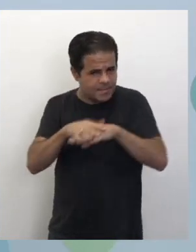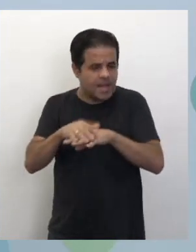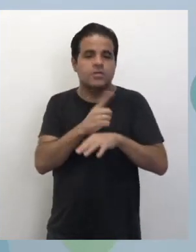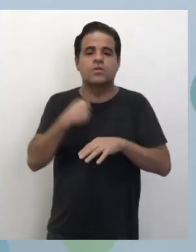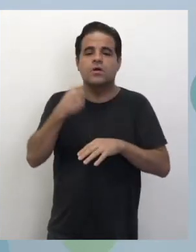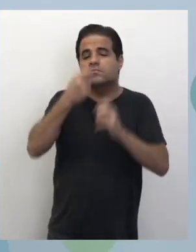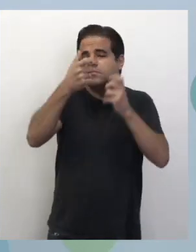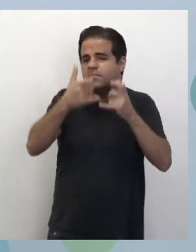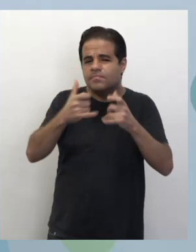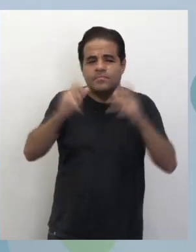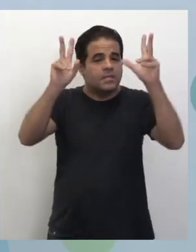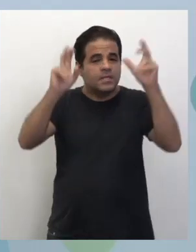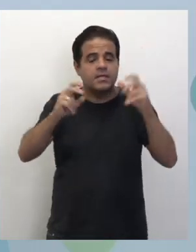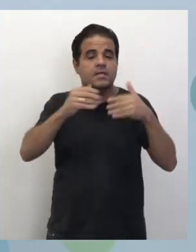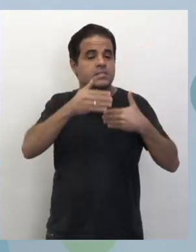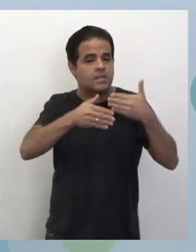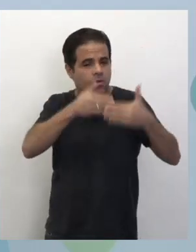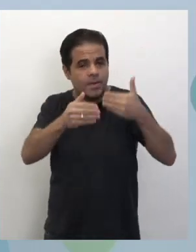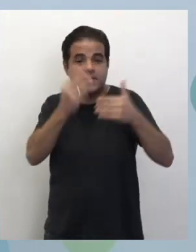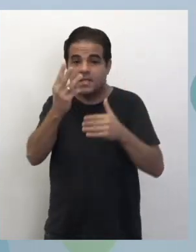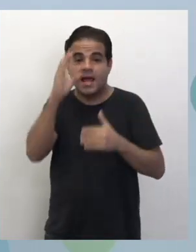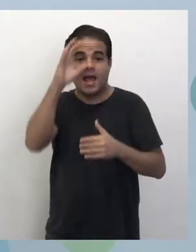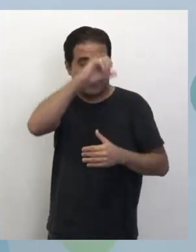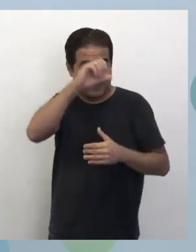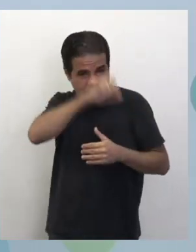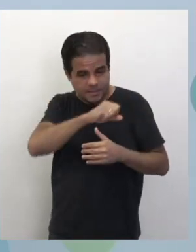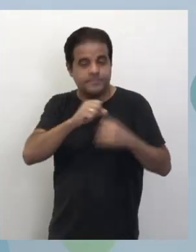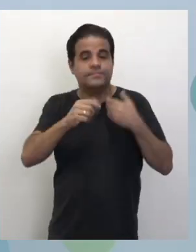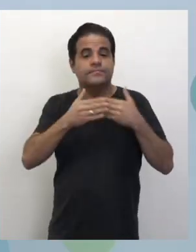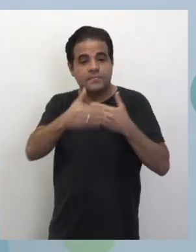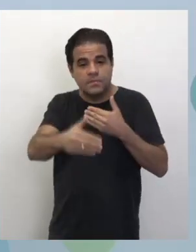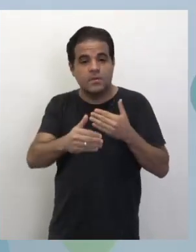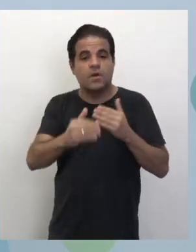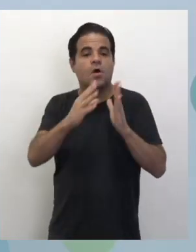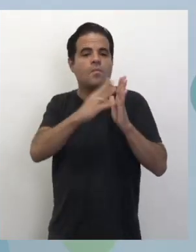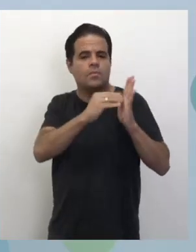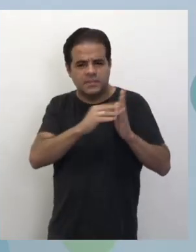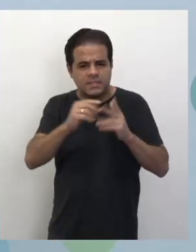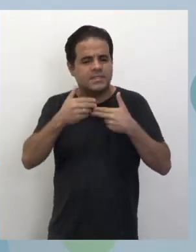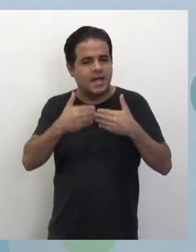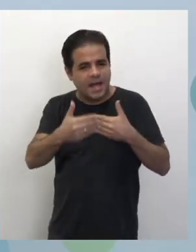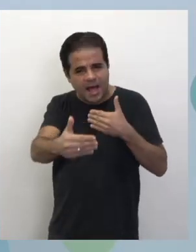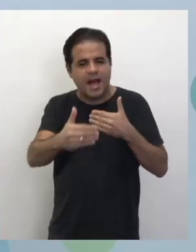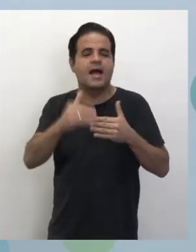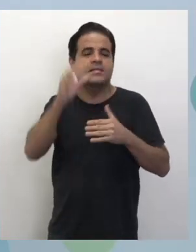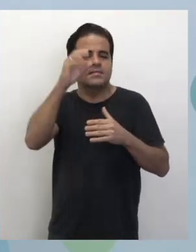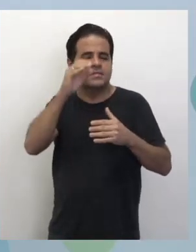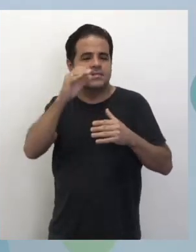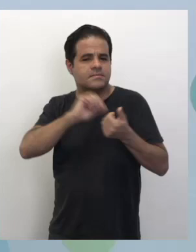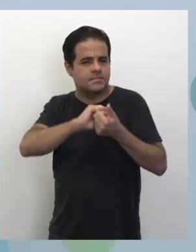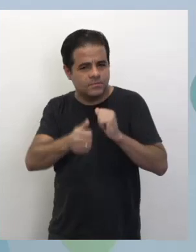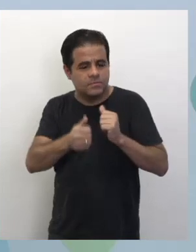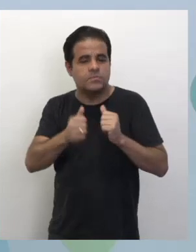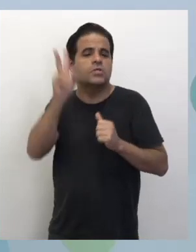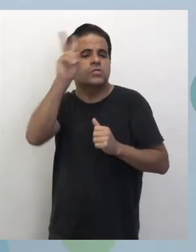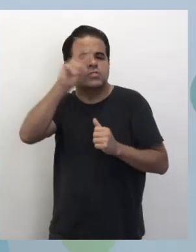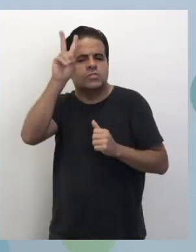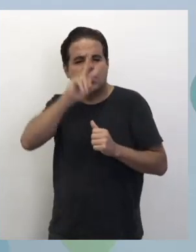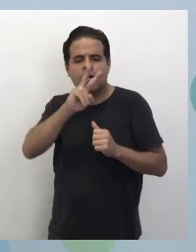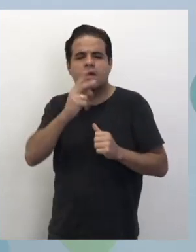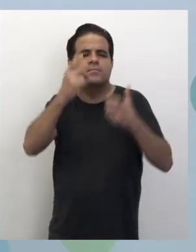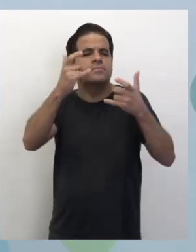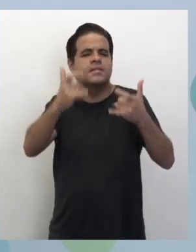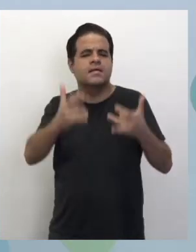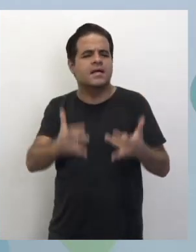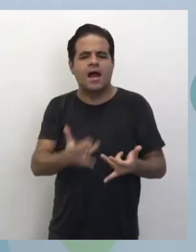a sequência 3 do Aprender Sempre com modalidades esportivas. Em história, vamos falar sobre